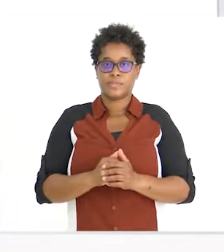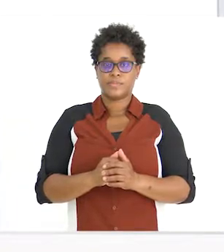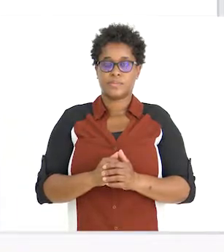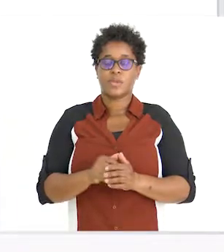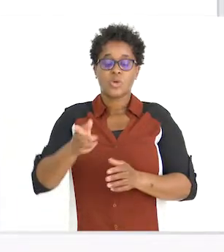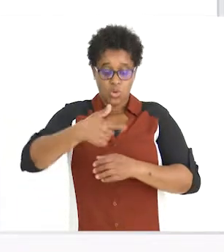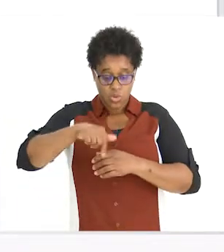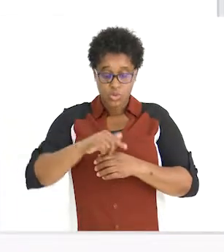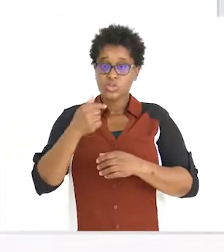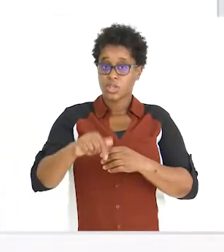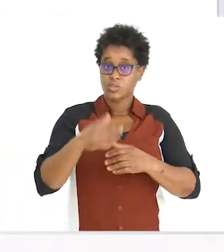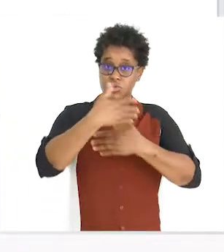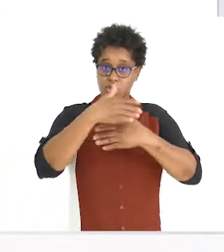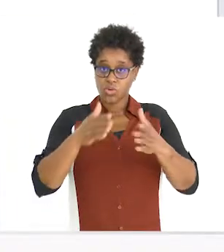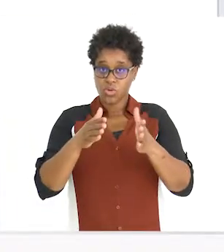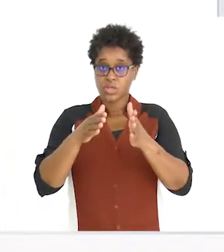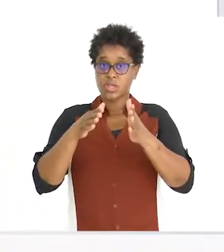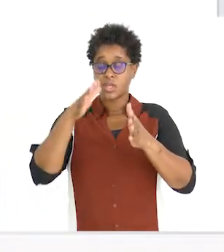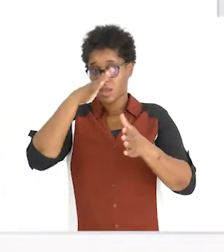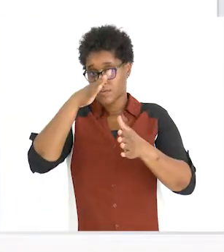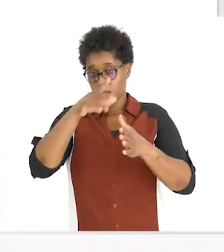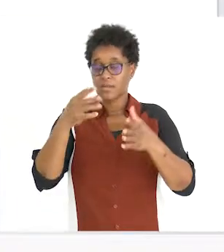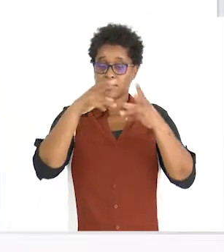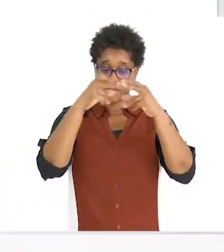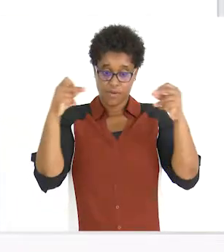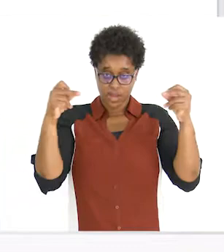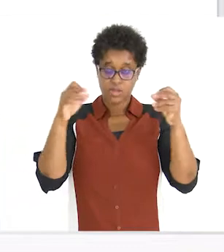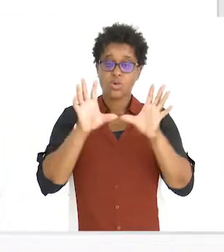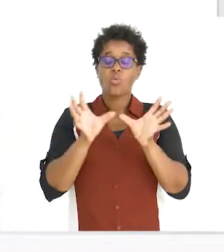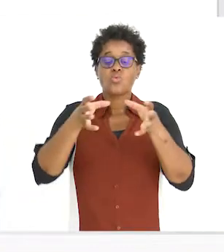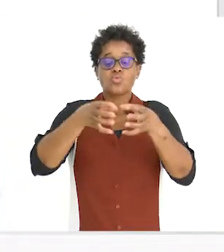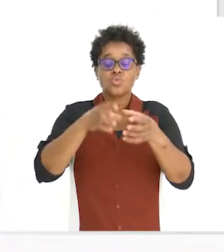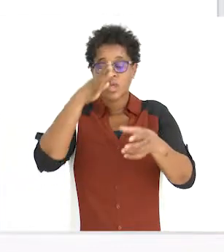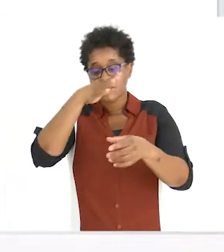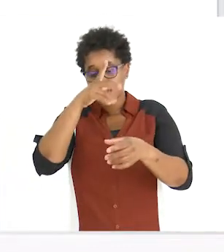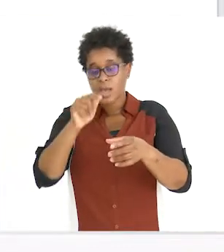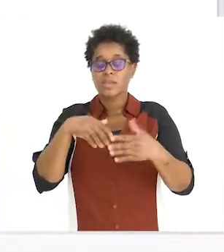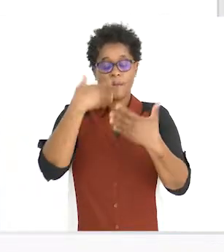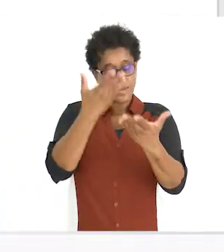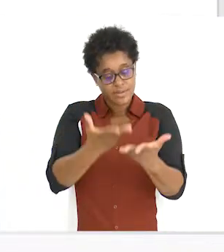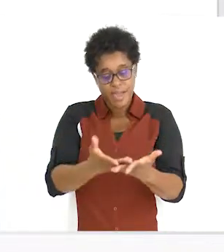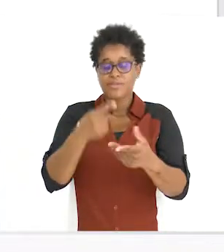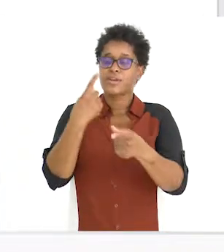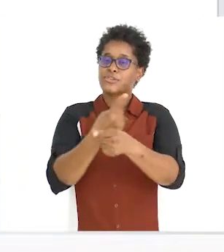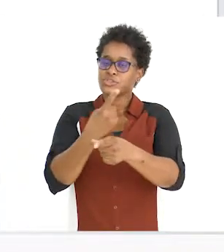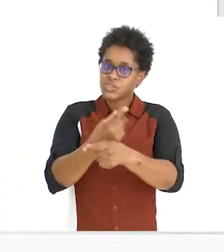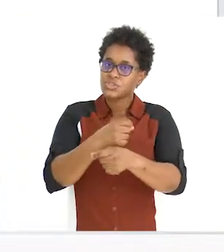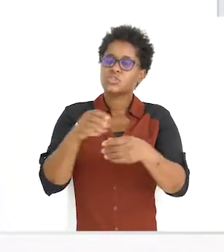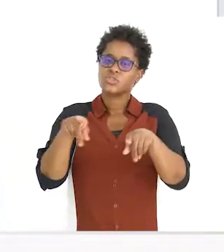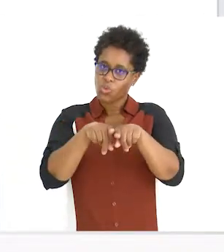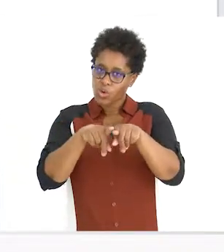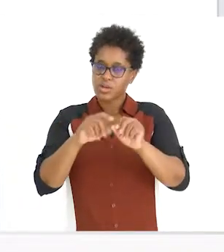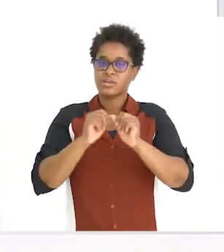Nós temos setores de atividade. A definição, conjunto de atividade que apresentam características